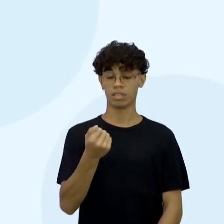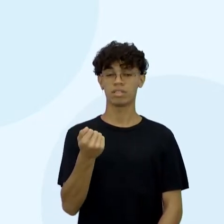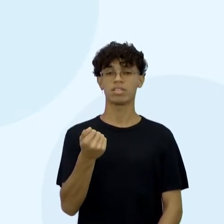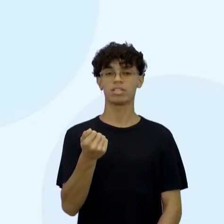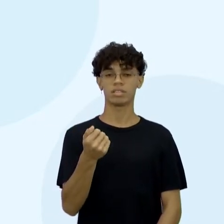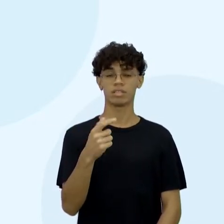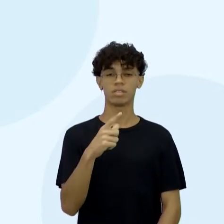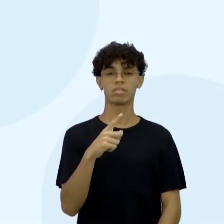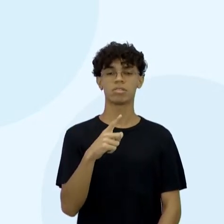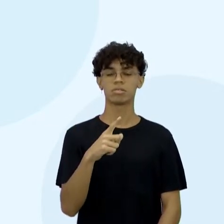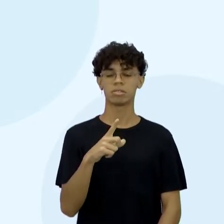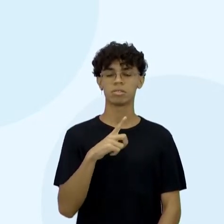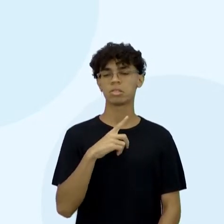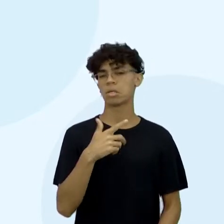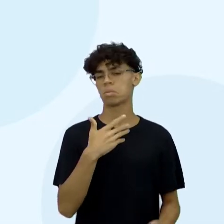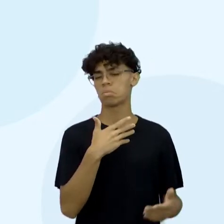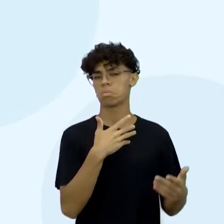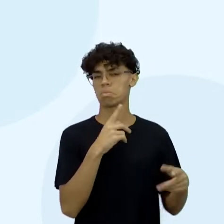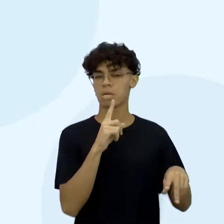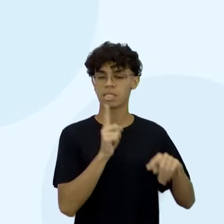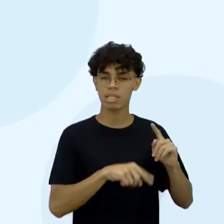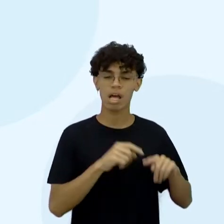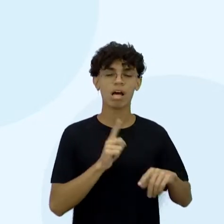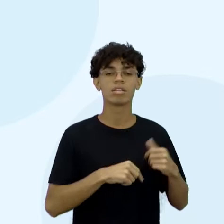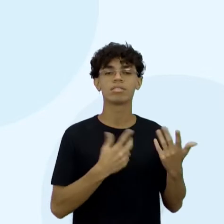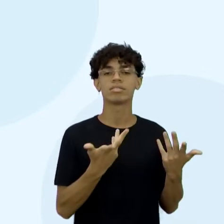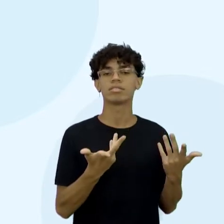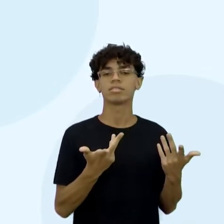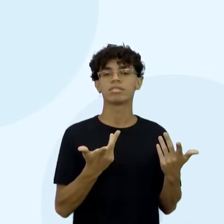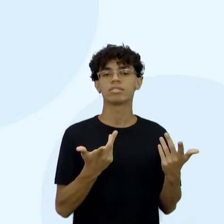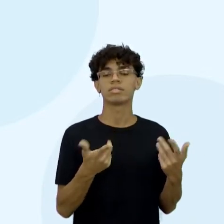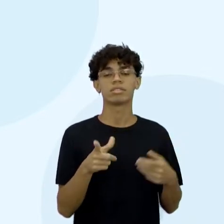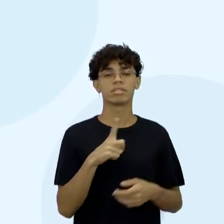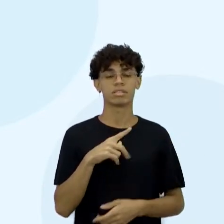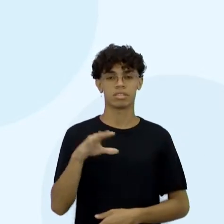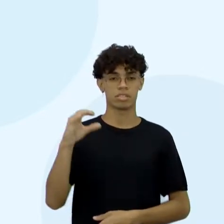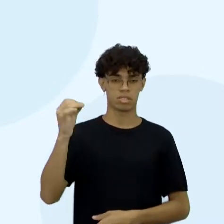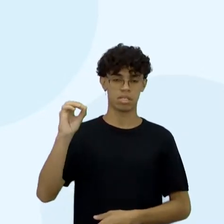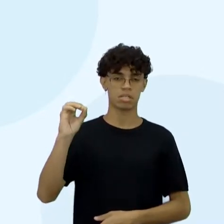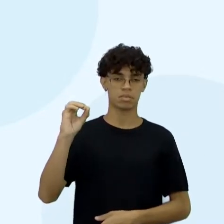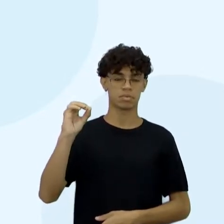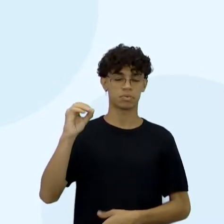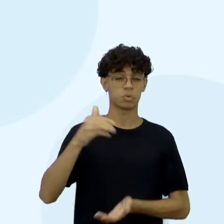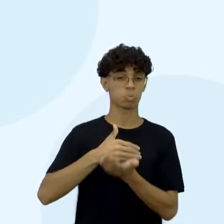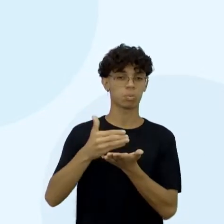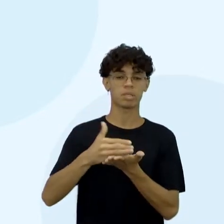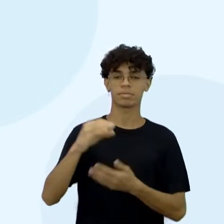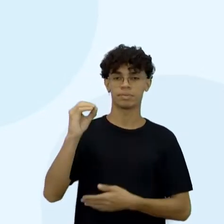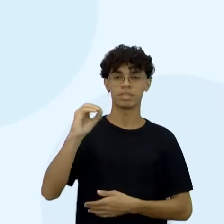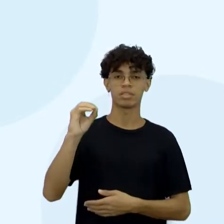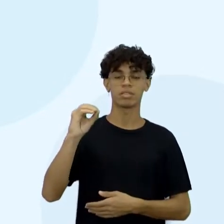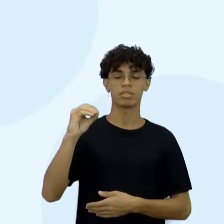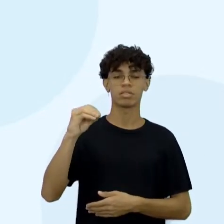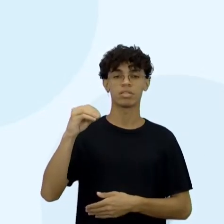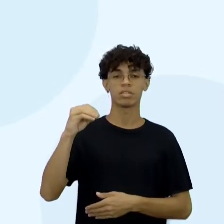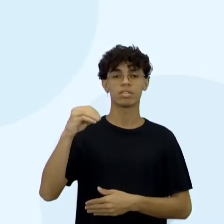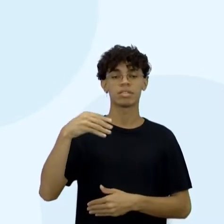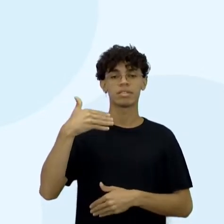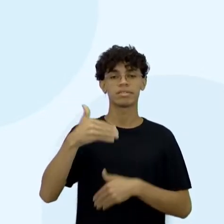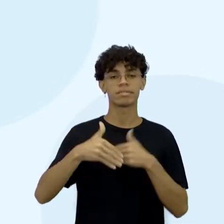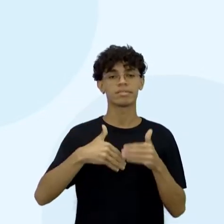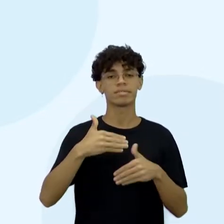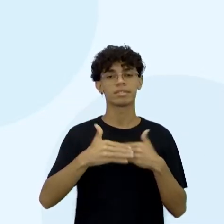de um móvel qualquer, né? Saindo de uma velocidade zero, neste caso, e andando sempre